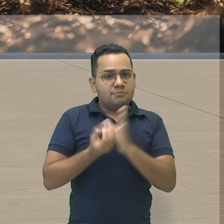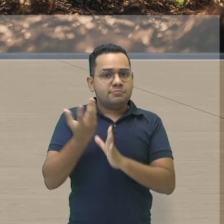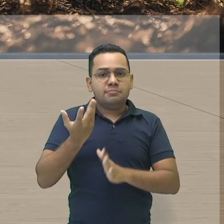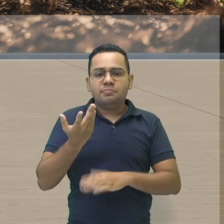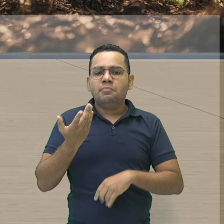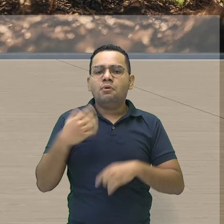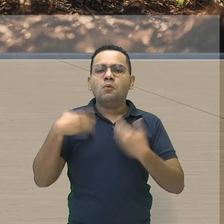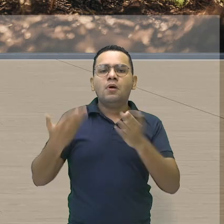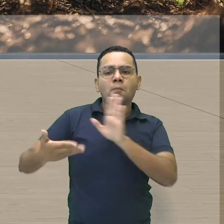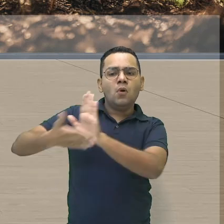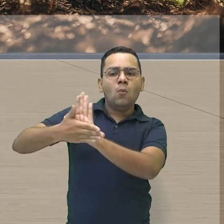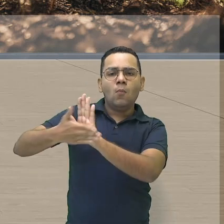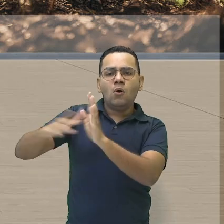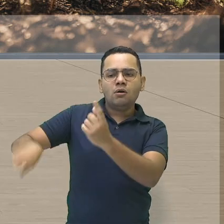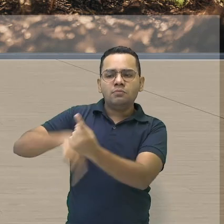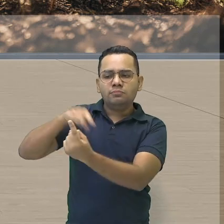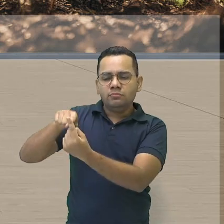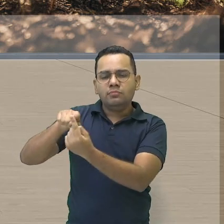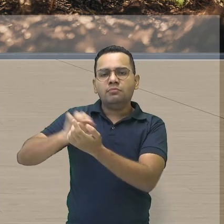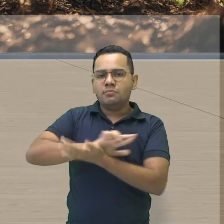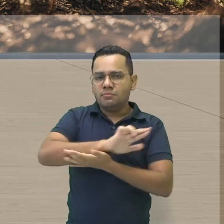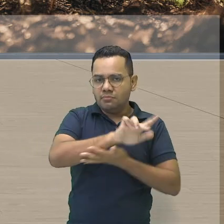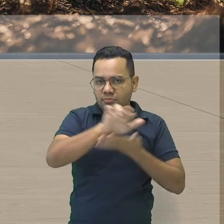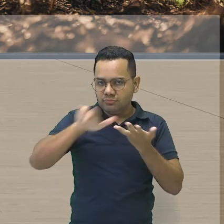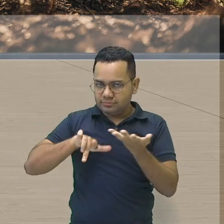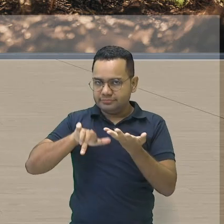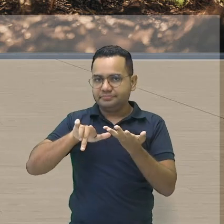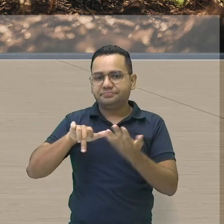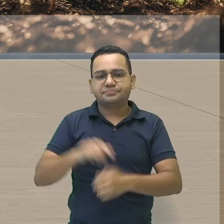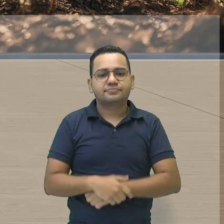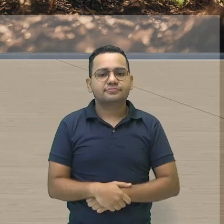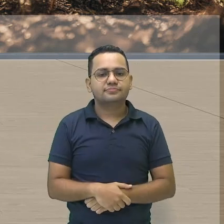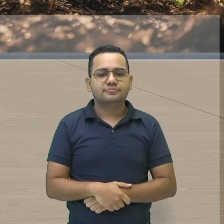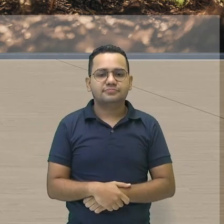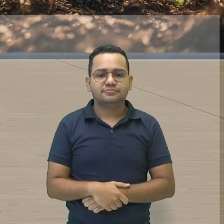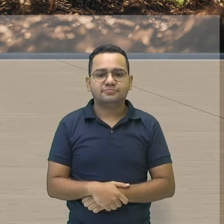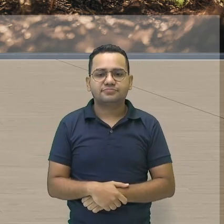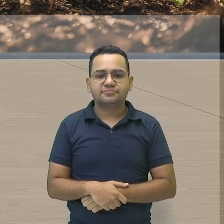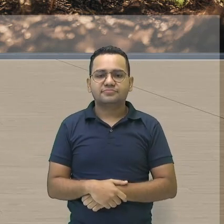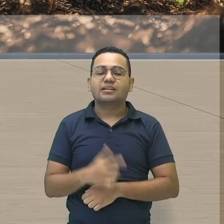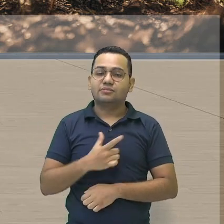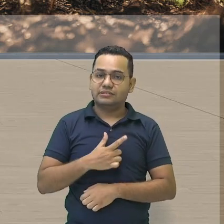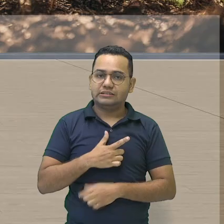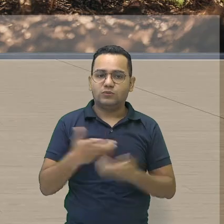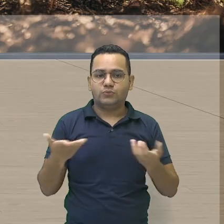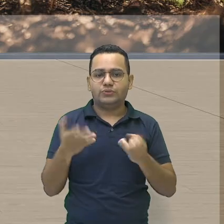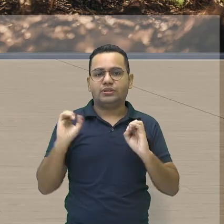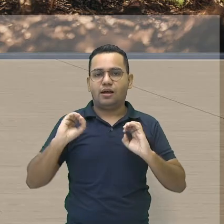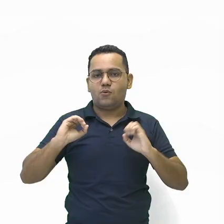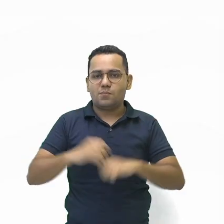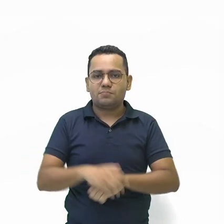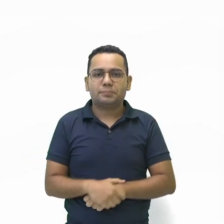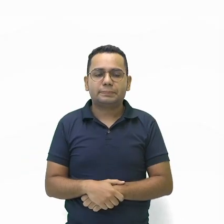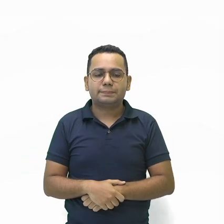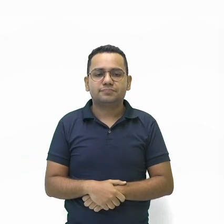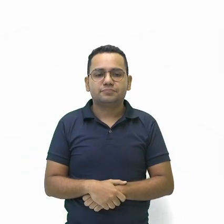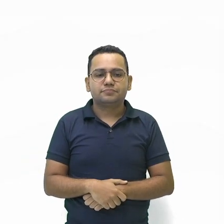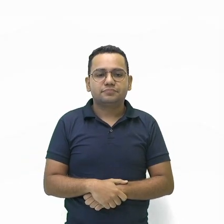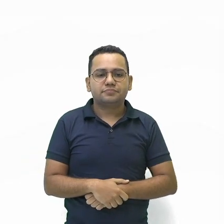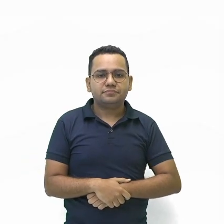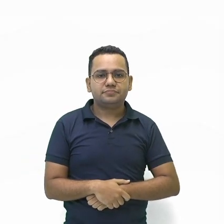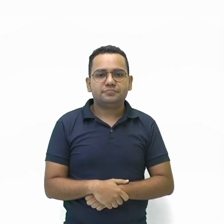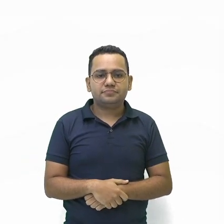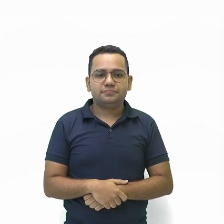não é isso? E quais são os propósitos e objetivos dessa educação ambiental? É o que a gente vai ver nesse primeiro momento. Acompanhe